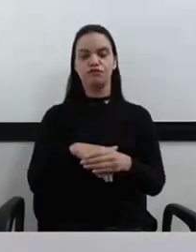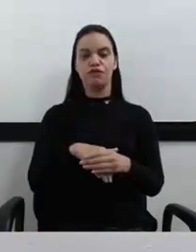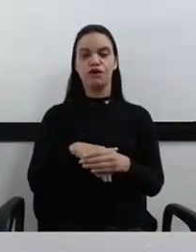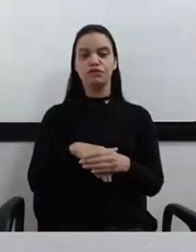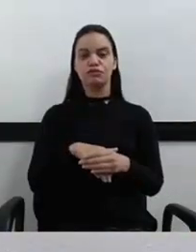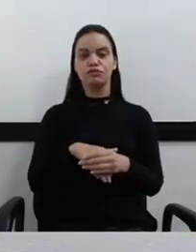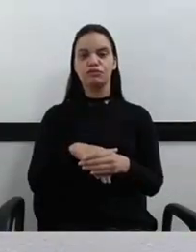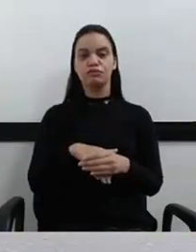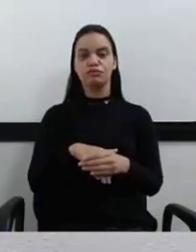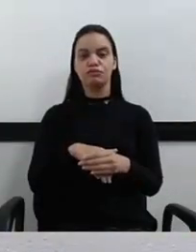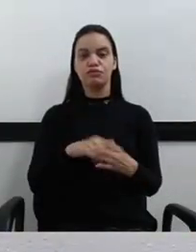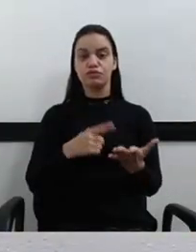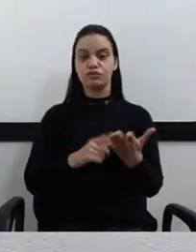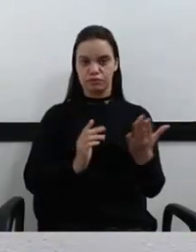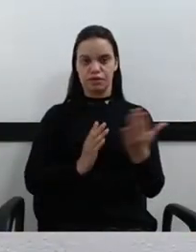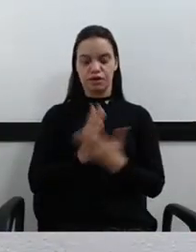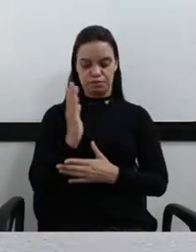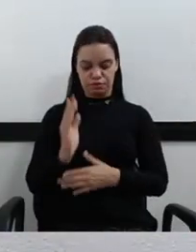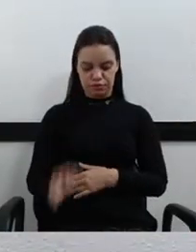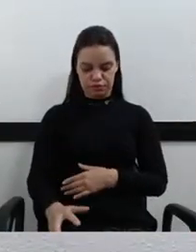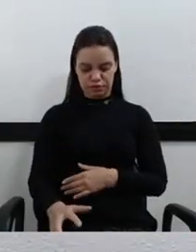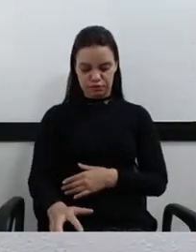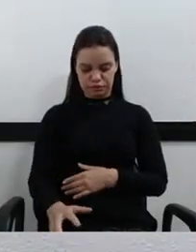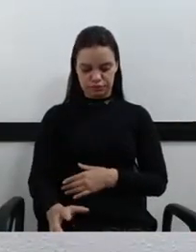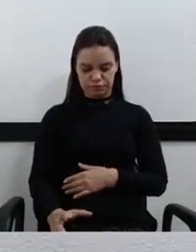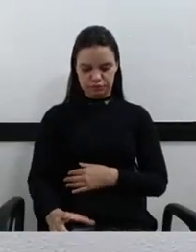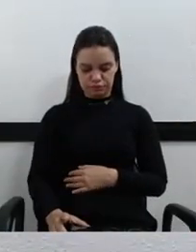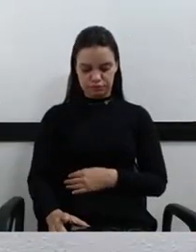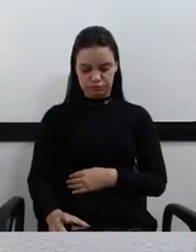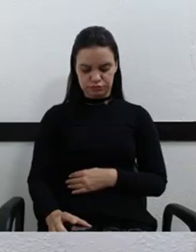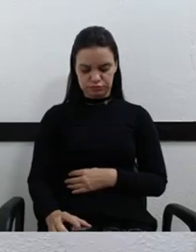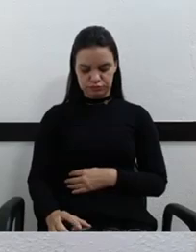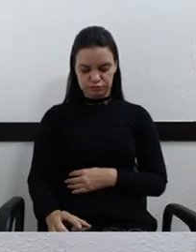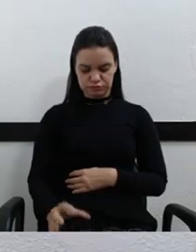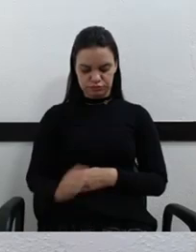permaneçam como estão? Aprovado. Próximo processo é o processo SEI